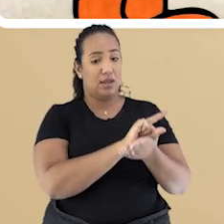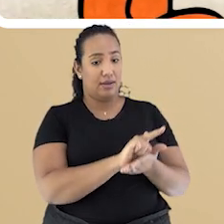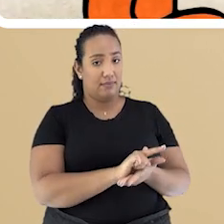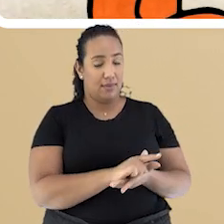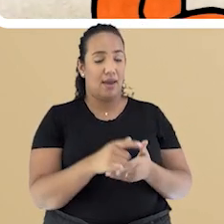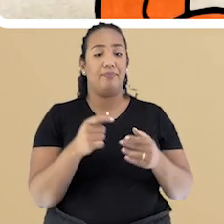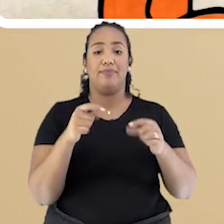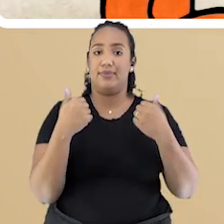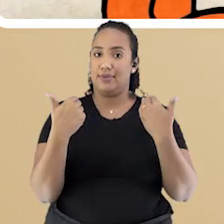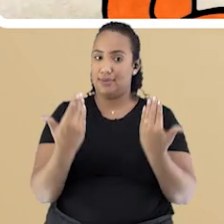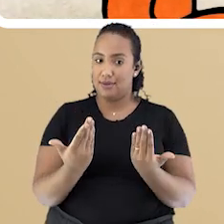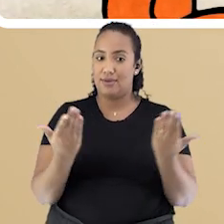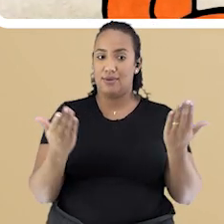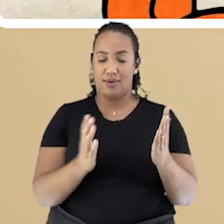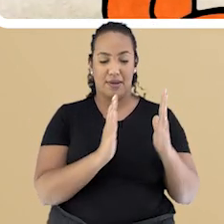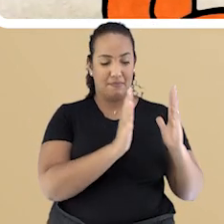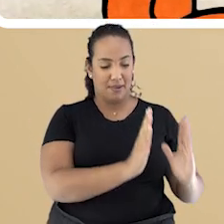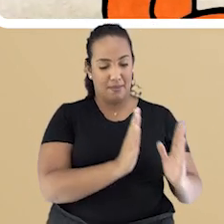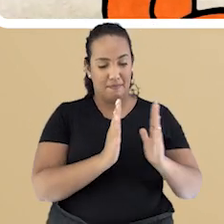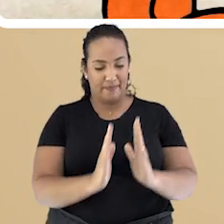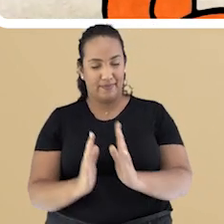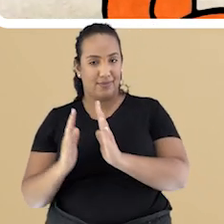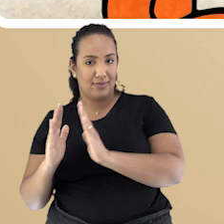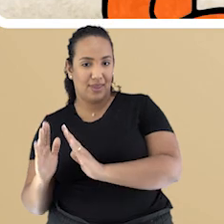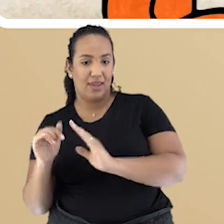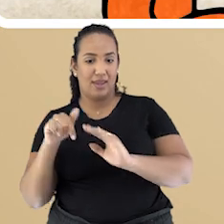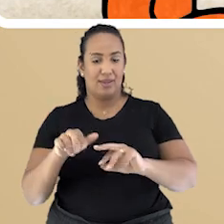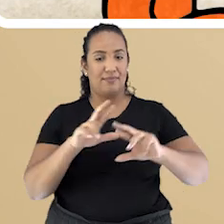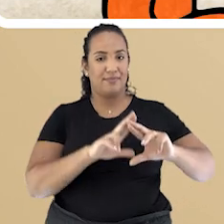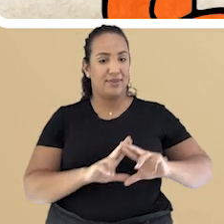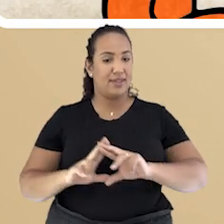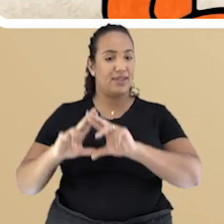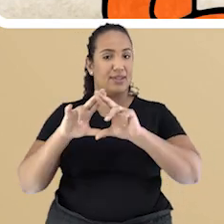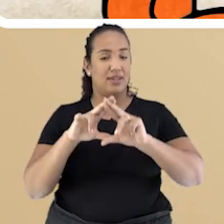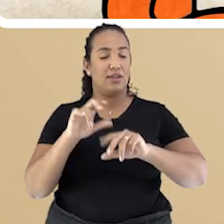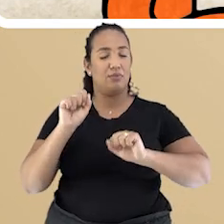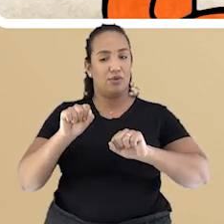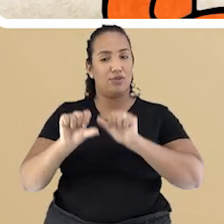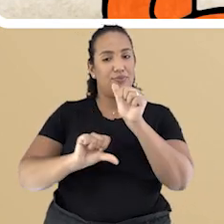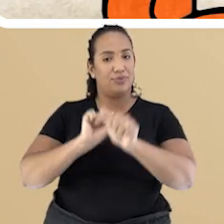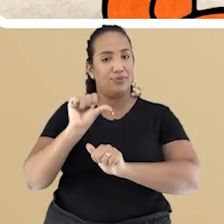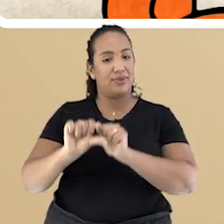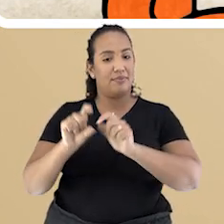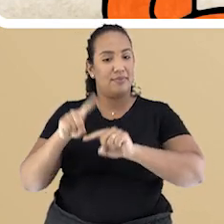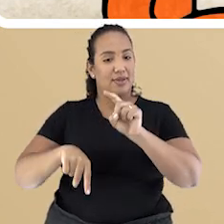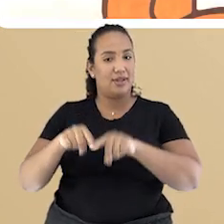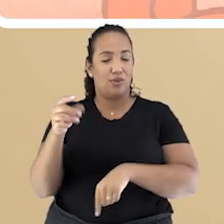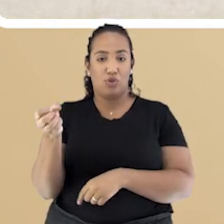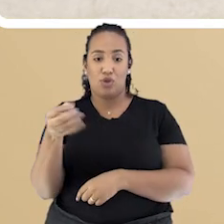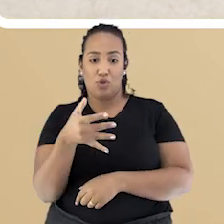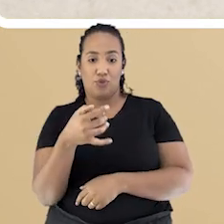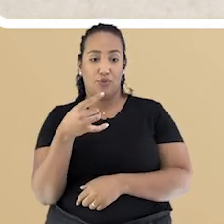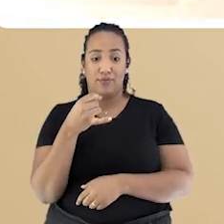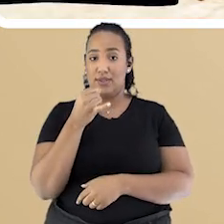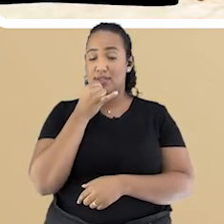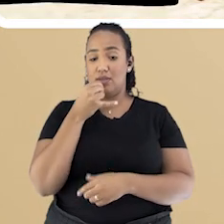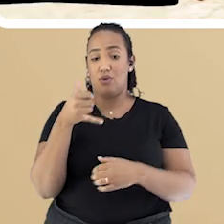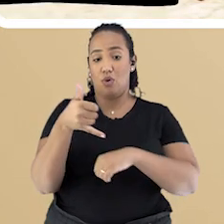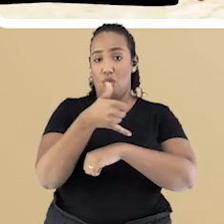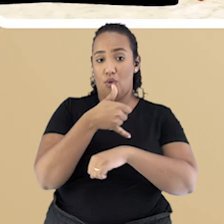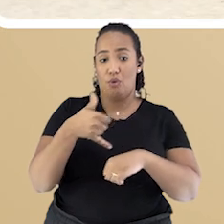então separados segundo o tipo de material para que possam ser reciclados e transformados em novos produtos. Óleo de